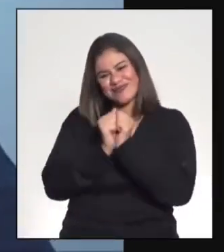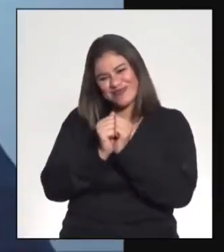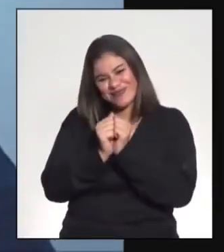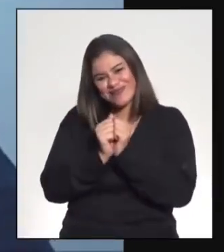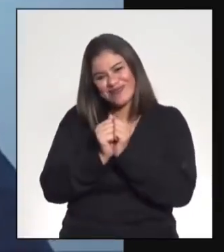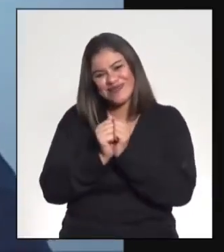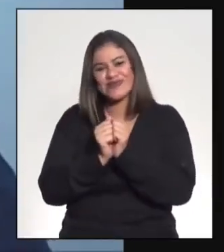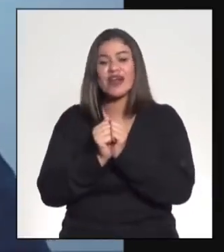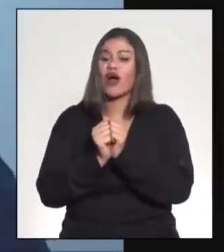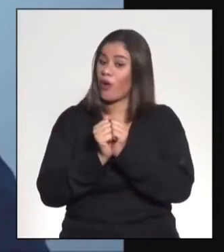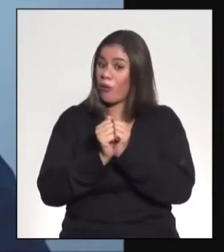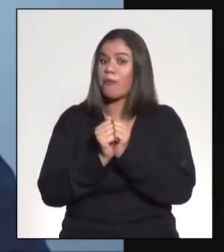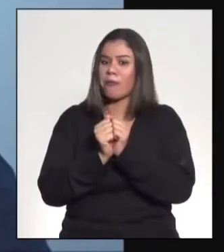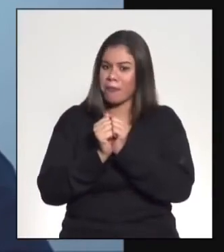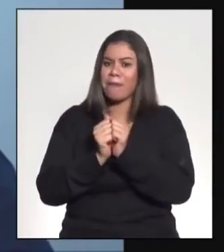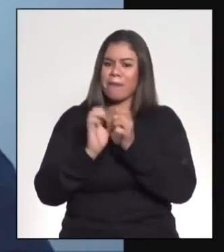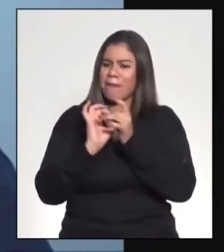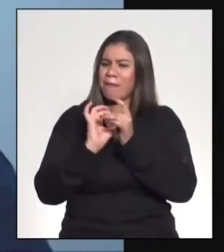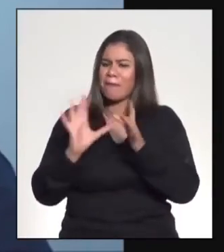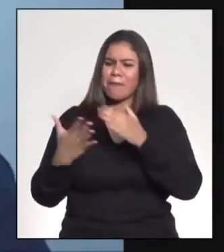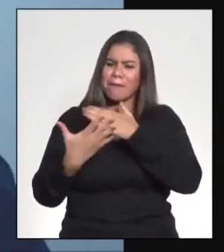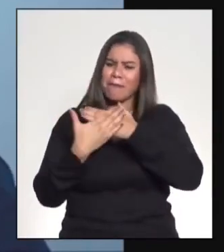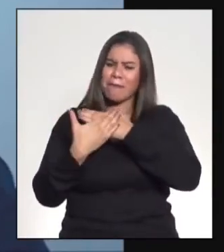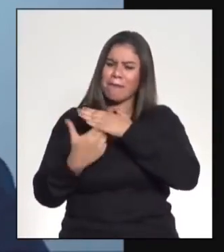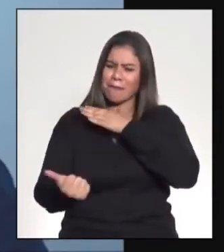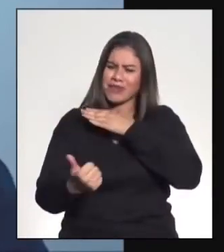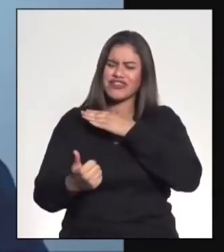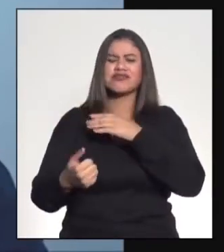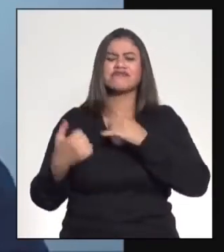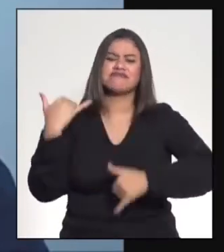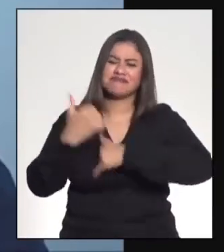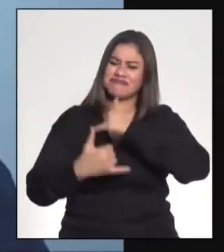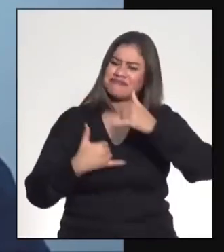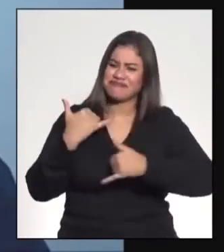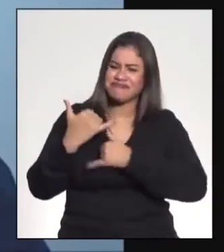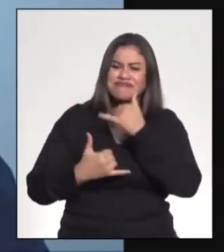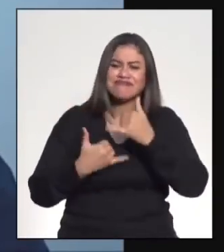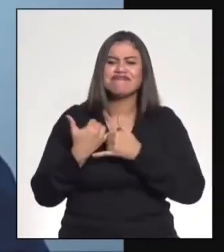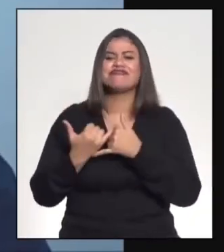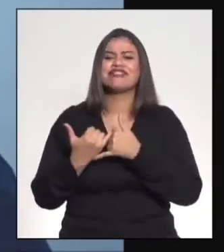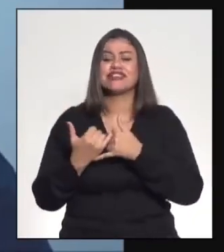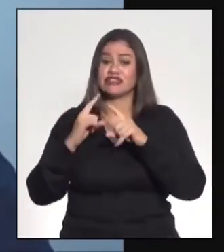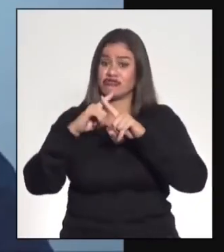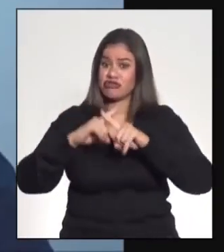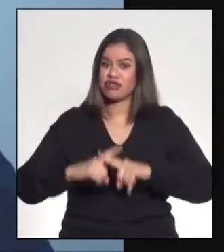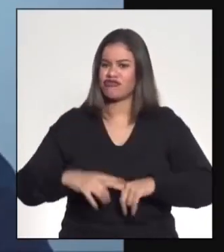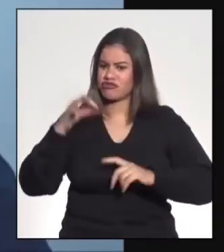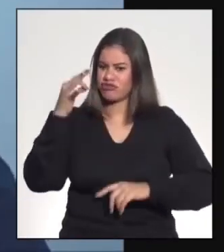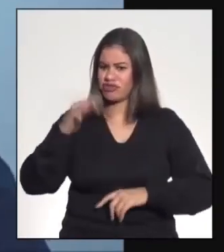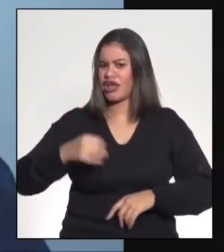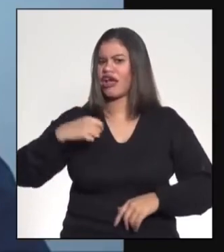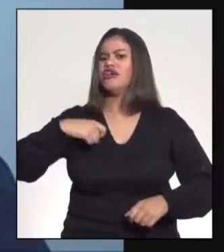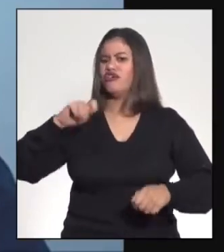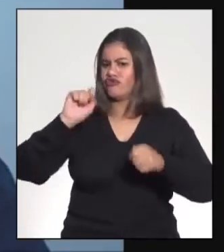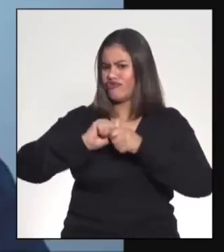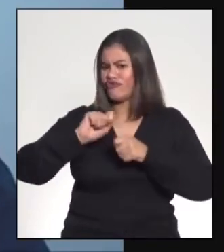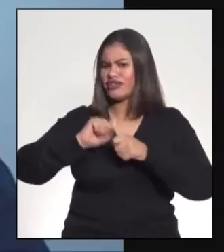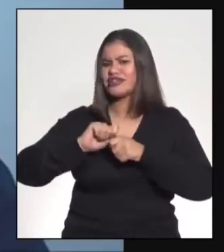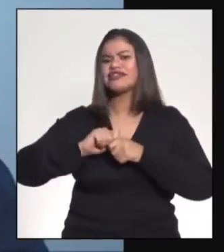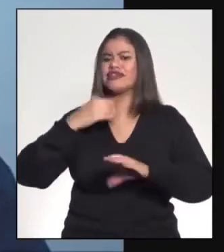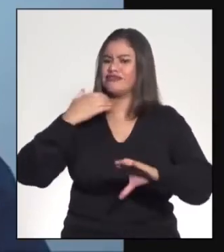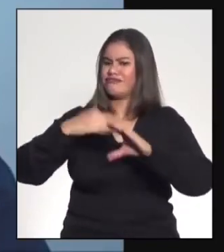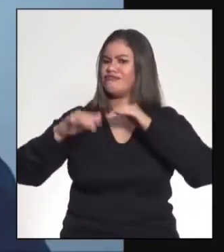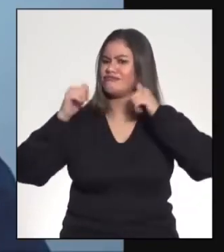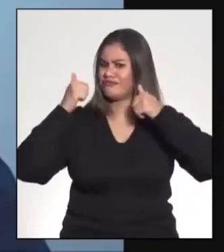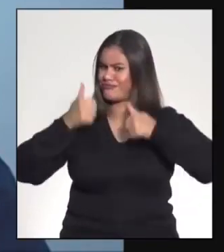vocês. Precisando, estamos aí, a gente participa, a gente brinca e o desafio está lançado, hein? Eu vou fazer o desafio e te mando.